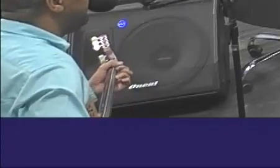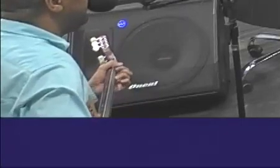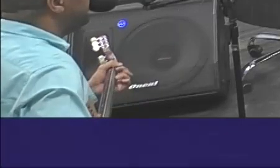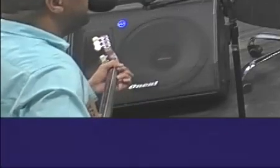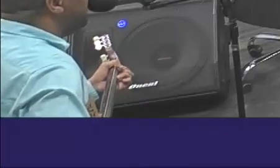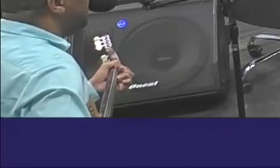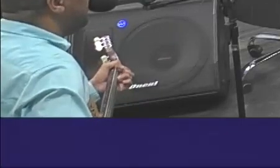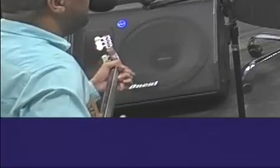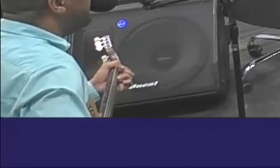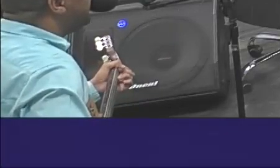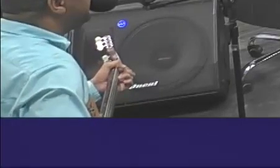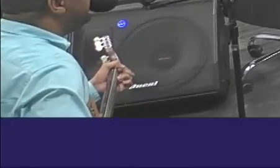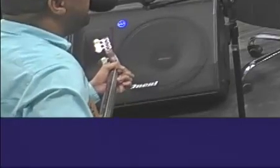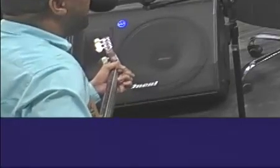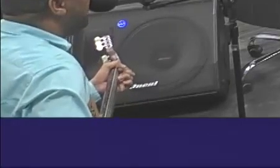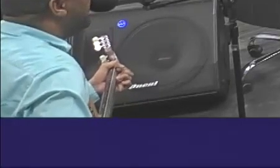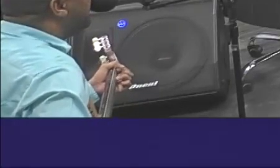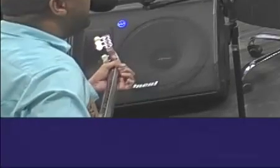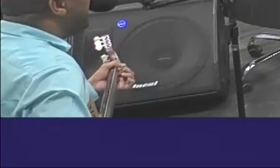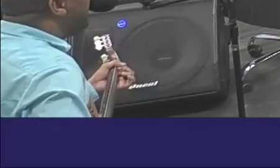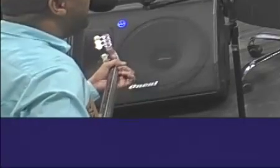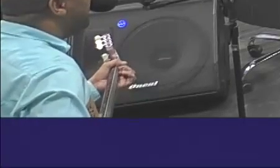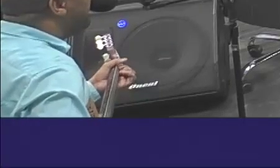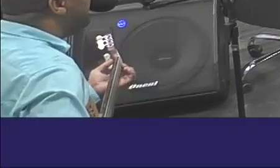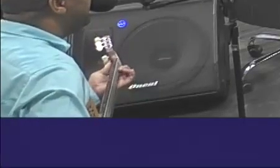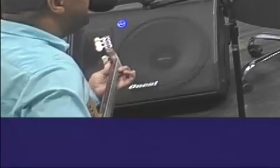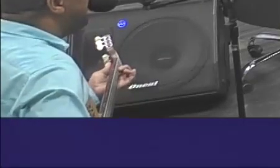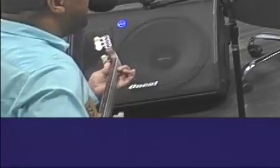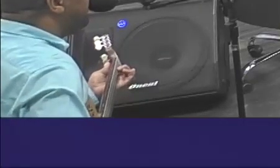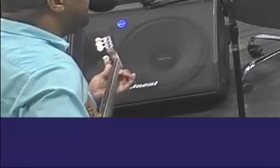vida. Aê, aê.